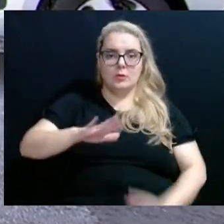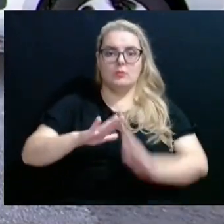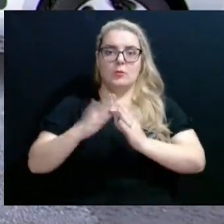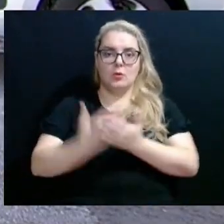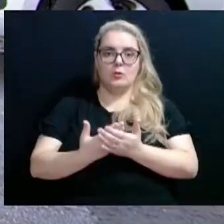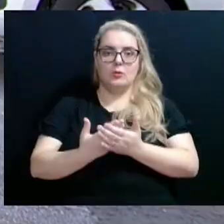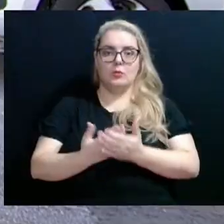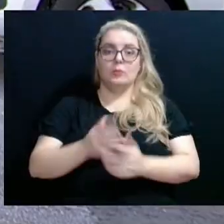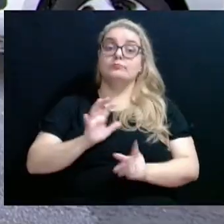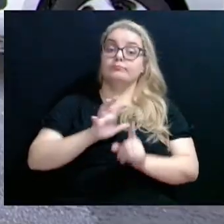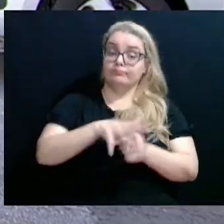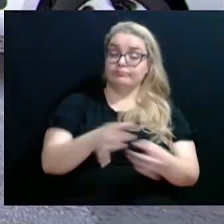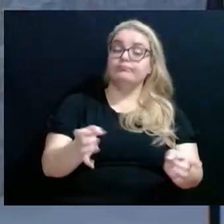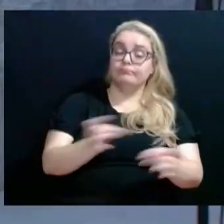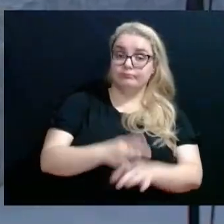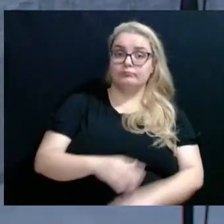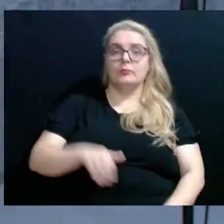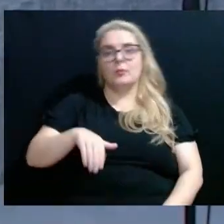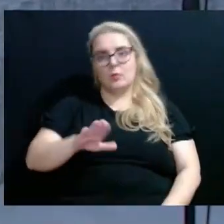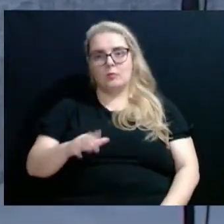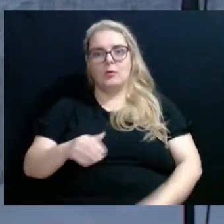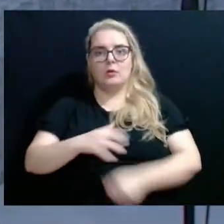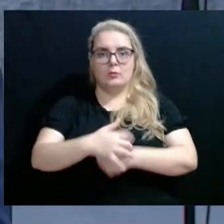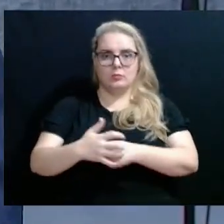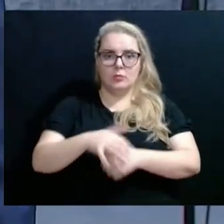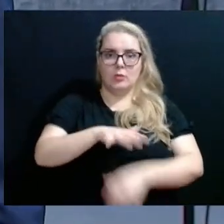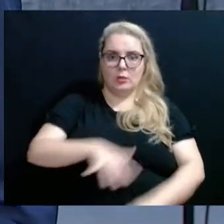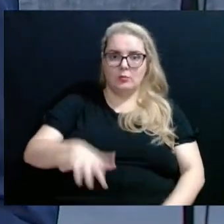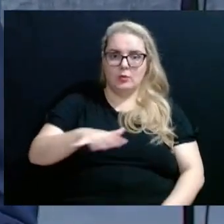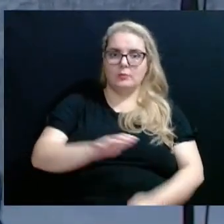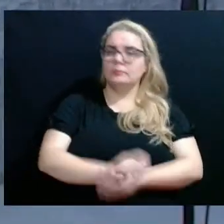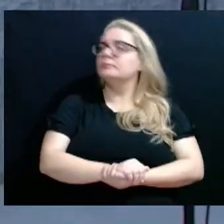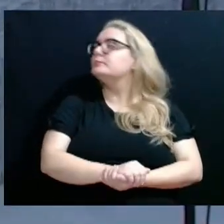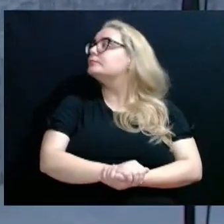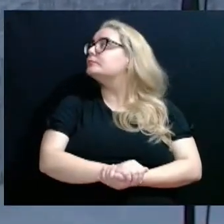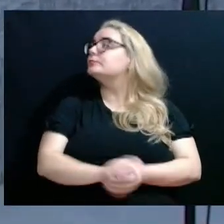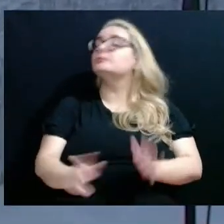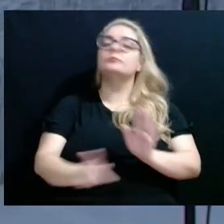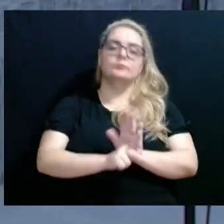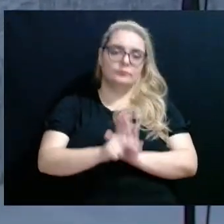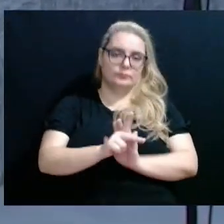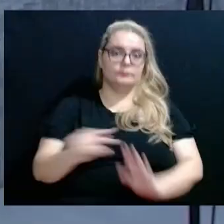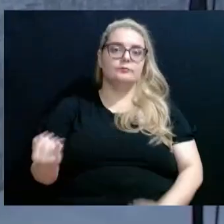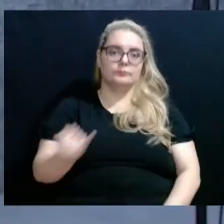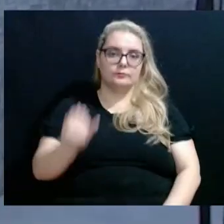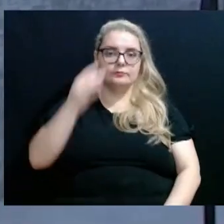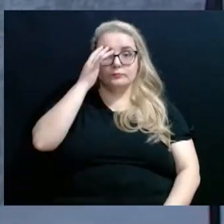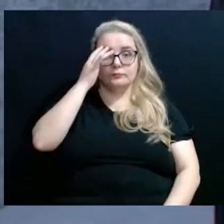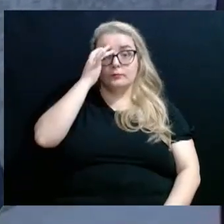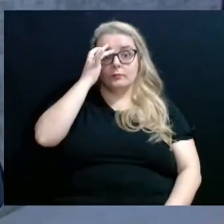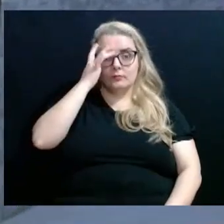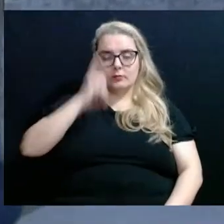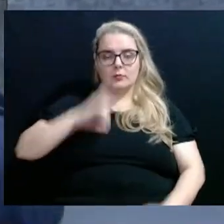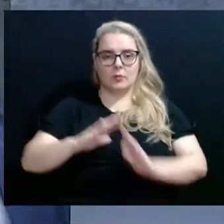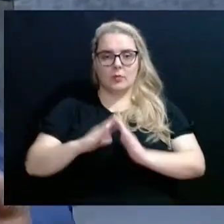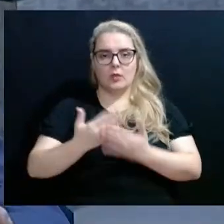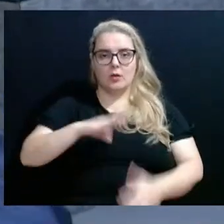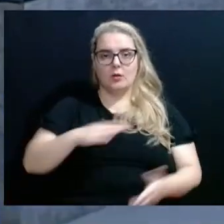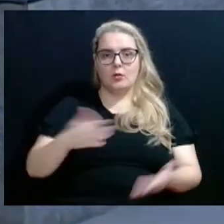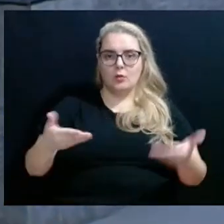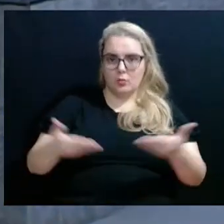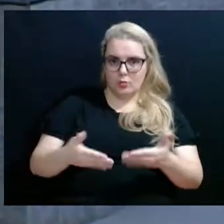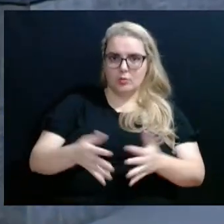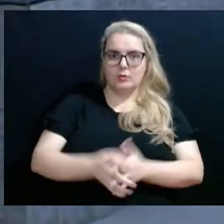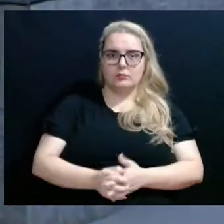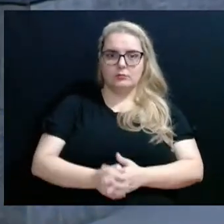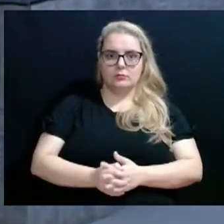bullying, ainda mais na era digital. Eu acho que isso é um projeto muito importante, porque você pega as escolas municipais aí hoje, e tantas as